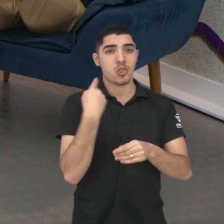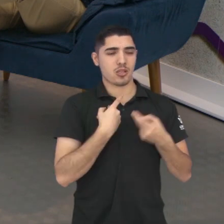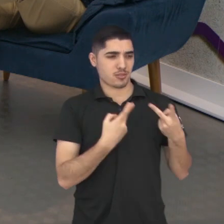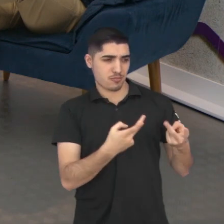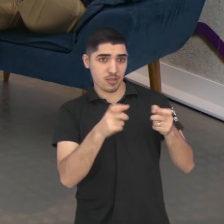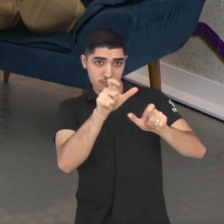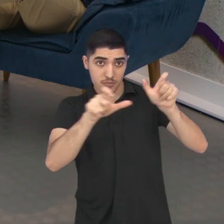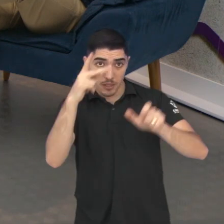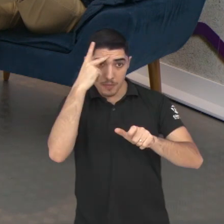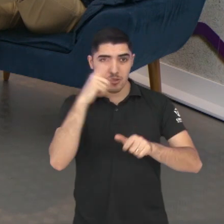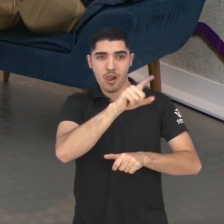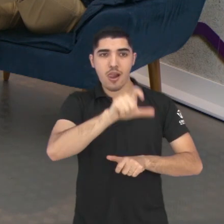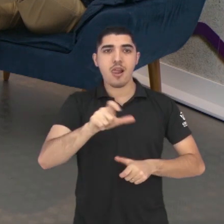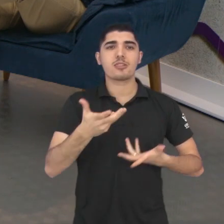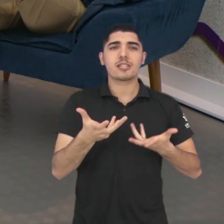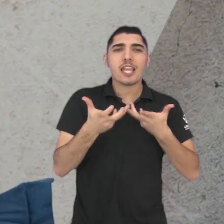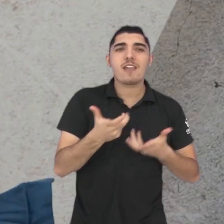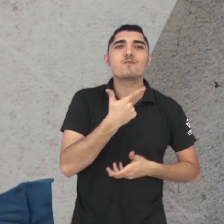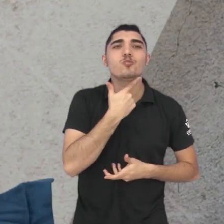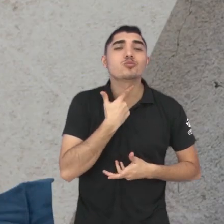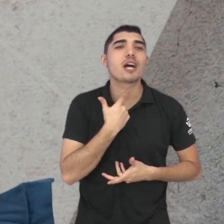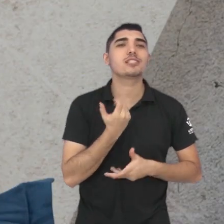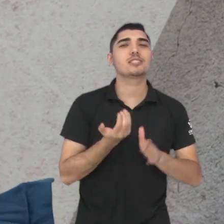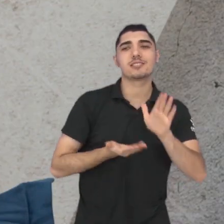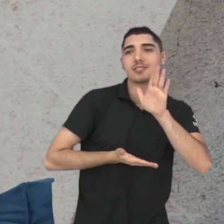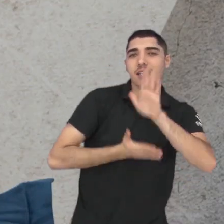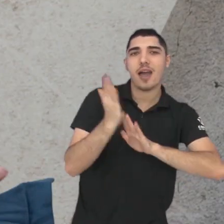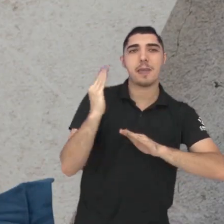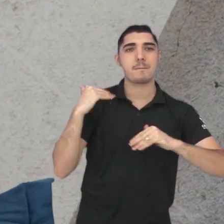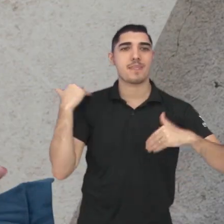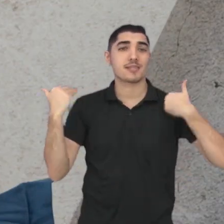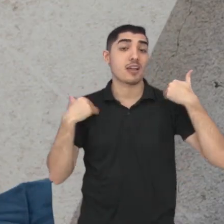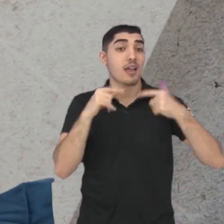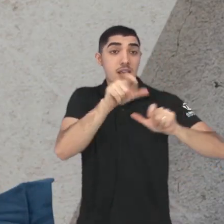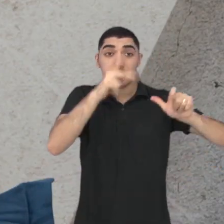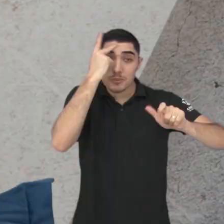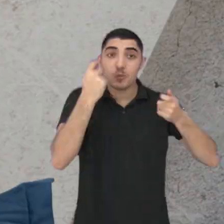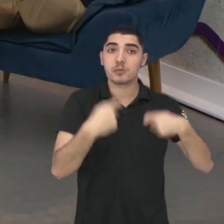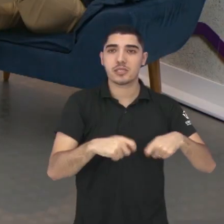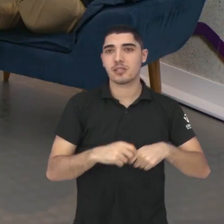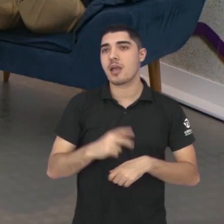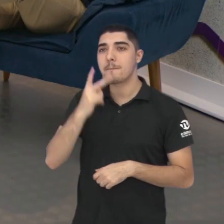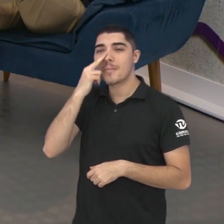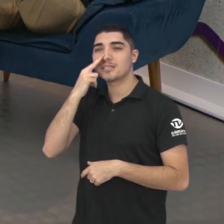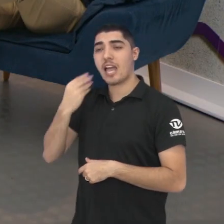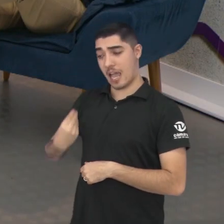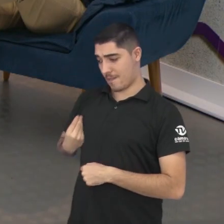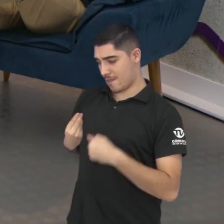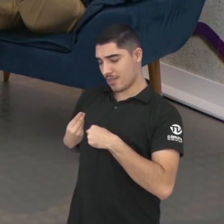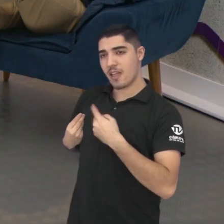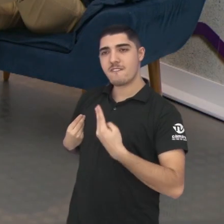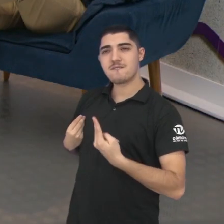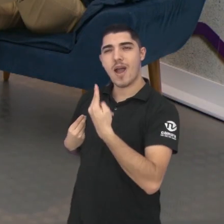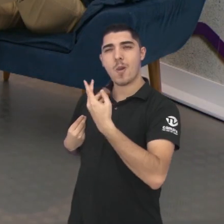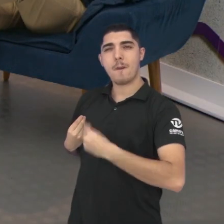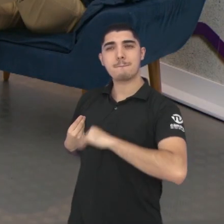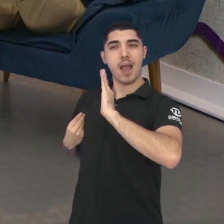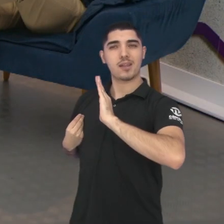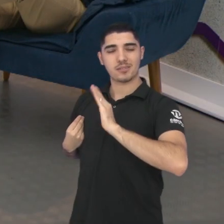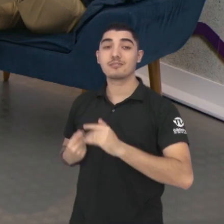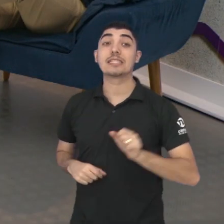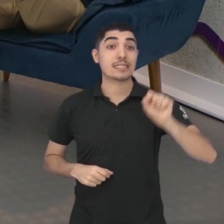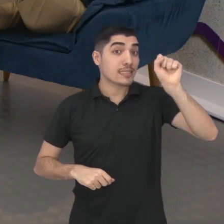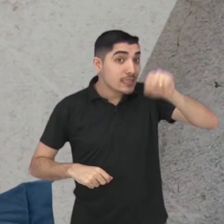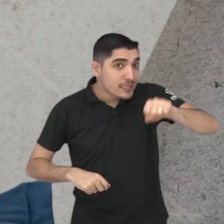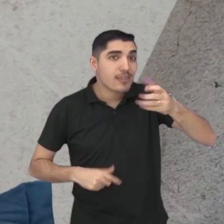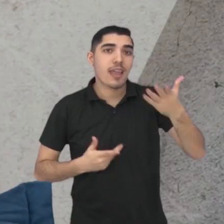elas querem, elas estão com essa ânsia de sair de casa, né? Eles estão precisando. Valorizando mais a vida. Isso, exatamente, curtir realmente.